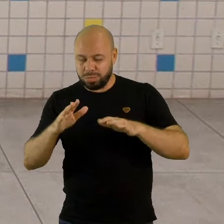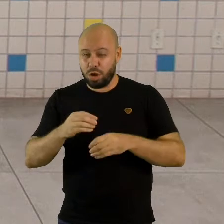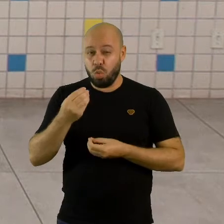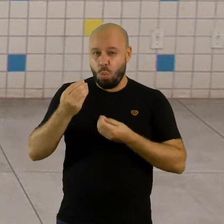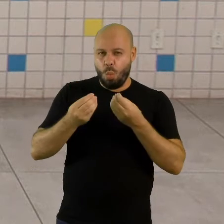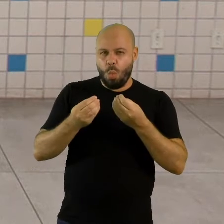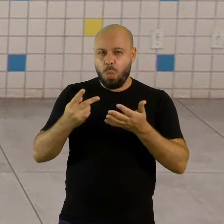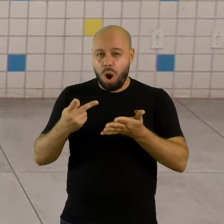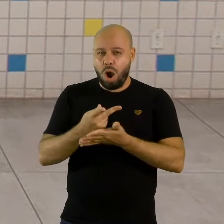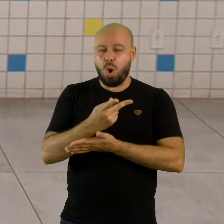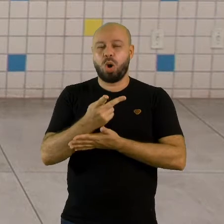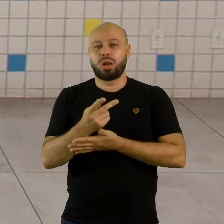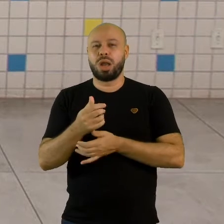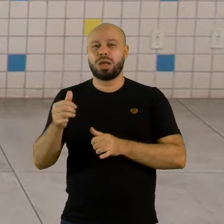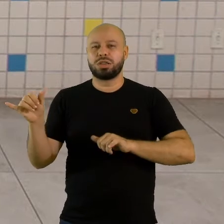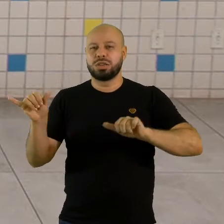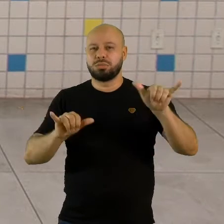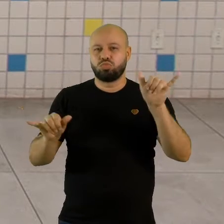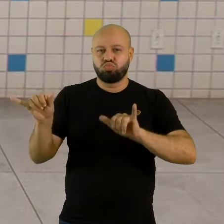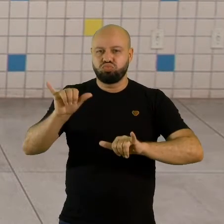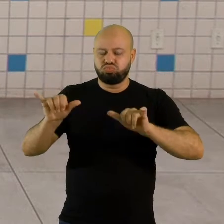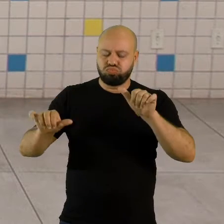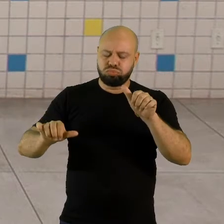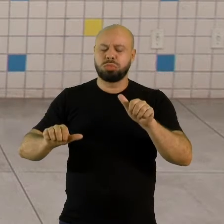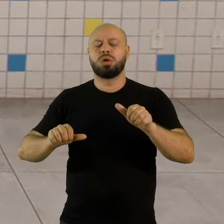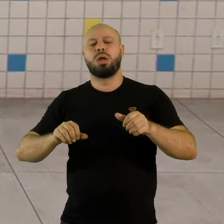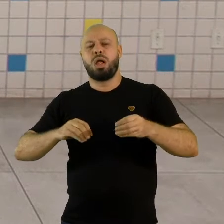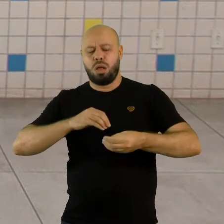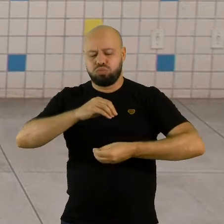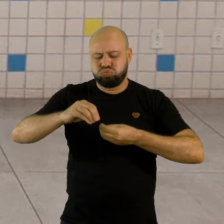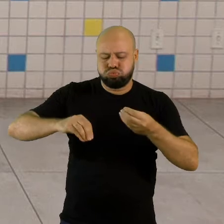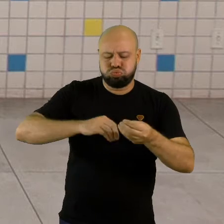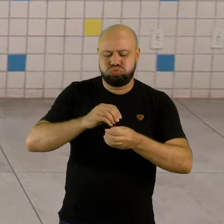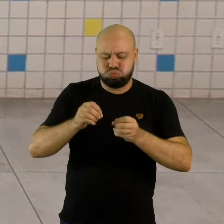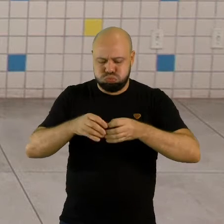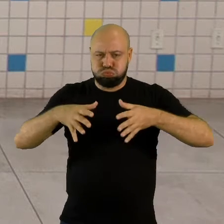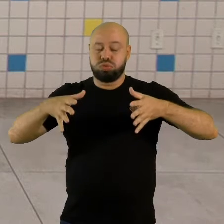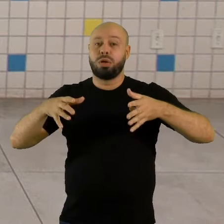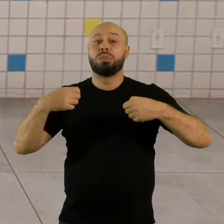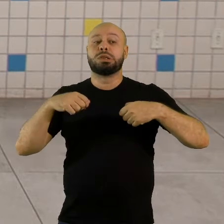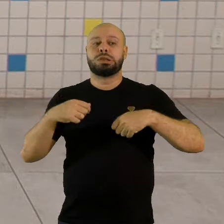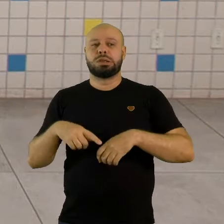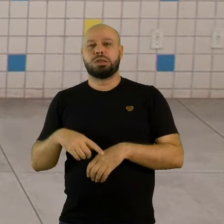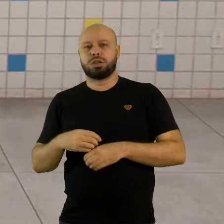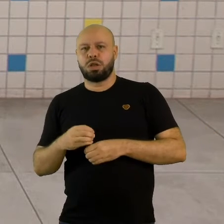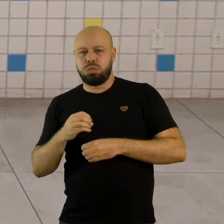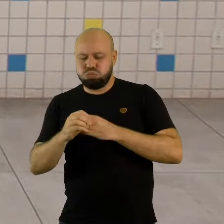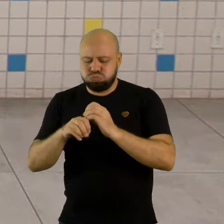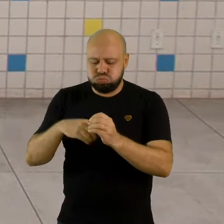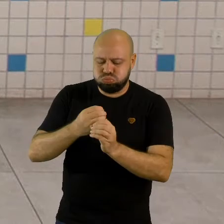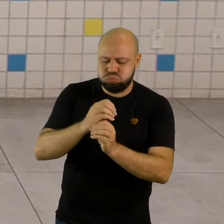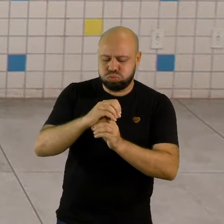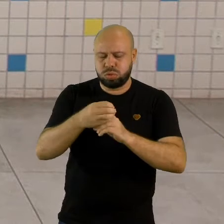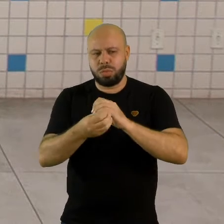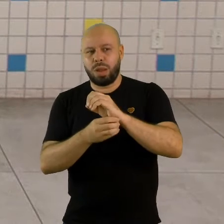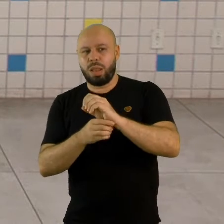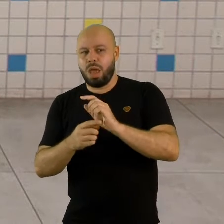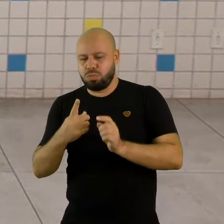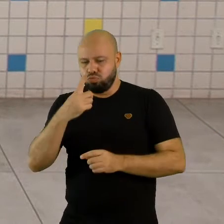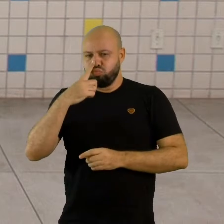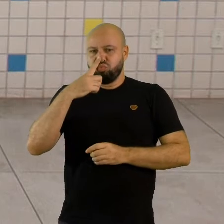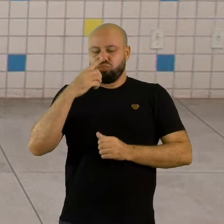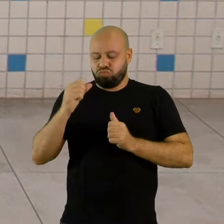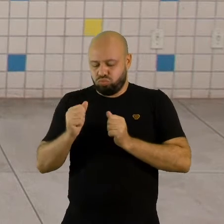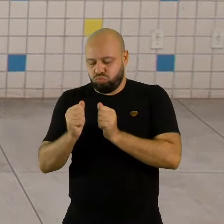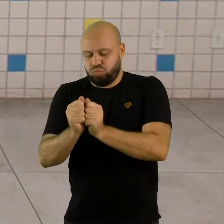as reações químicas, que as moléculas precisam ter afinidade entre si. Agora a gente vai conhecer